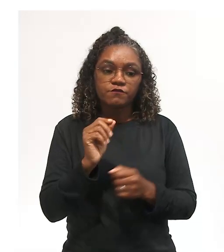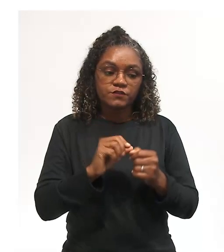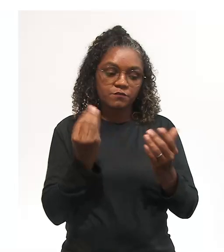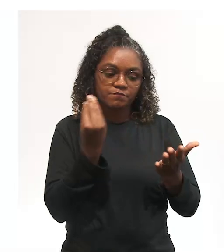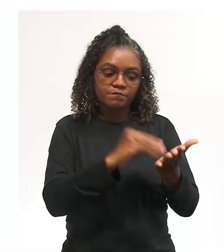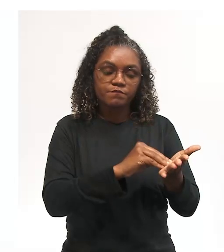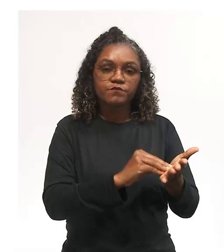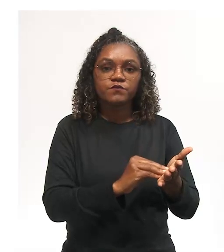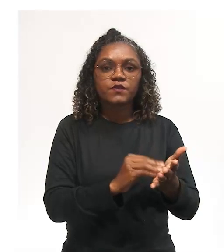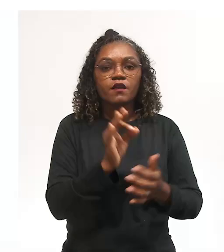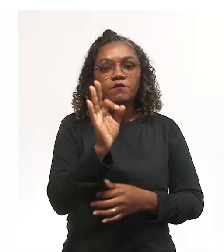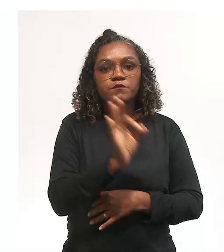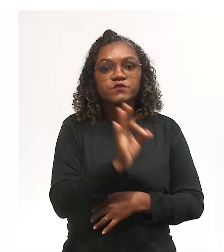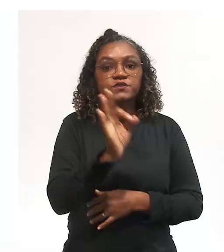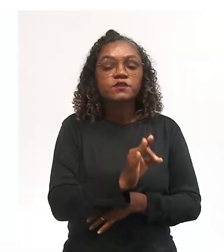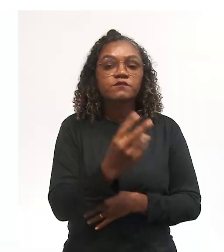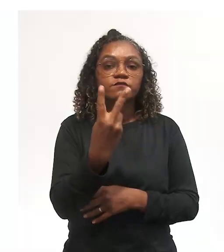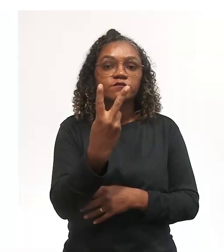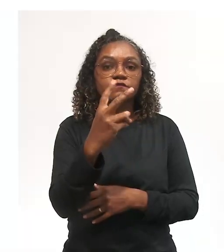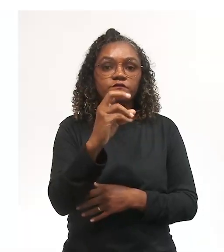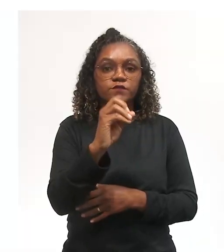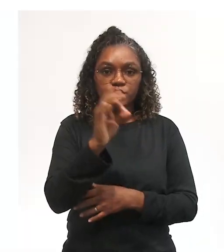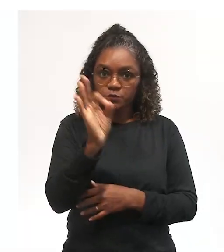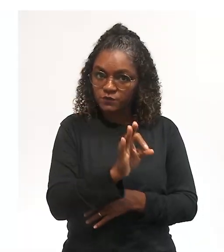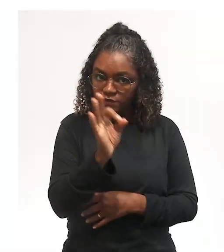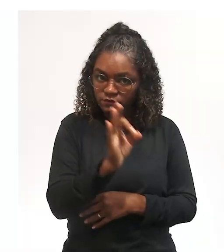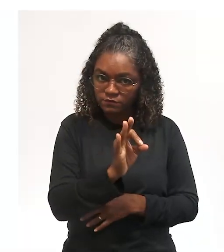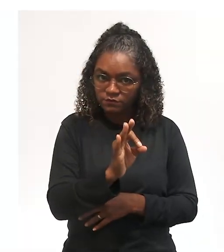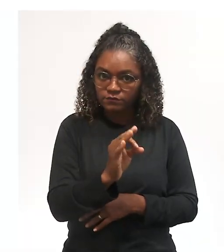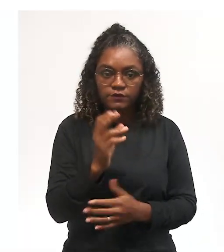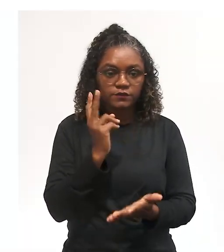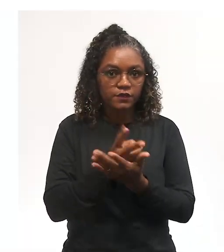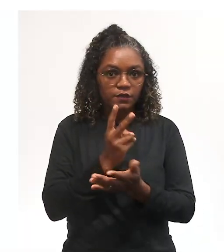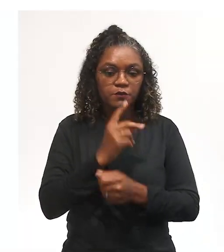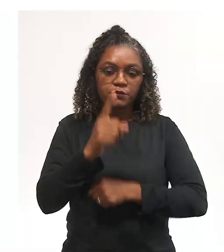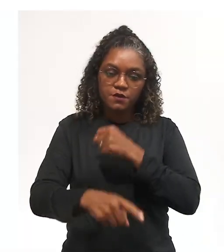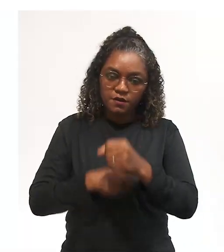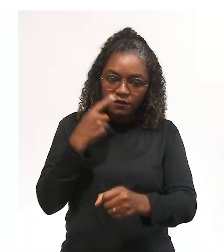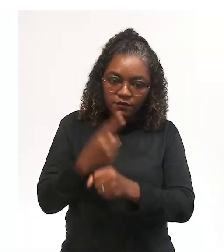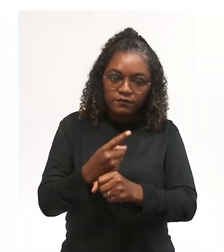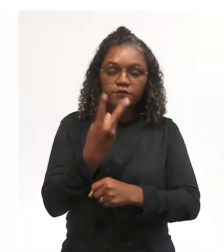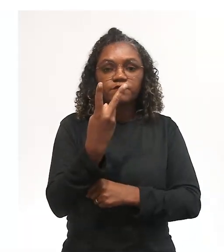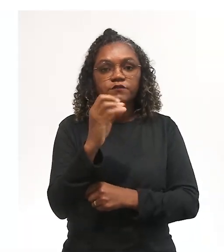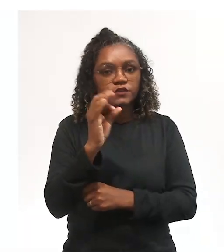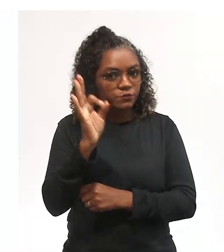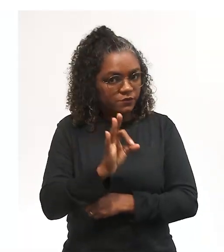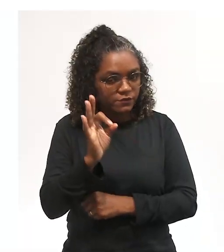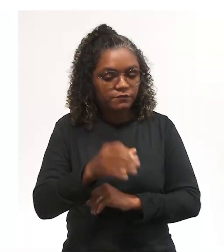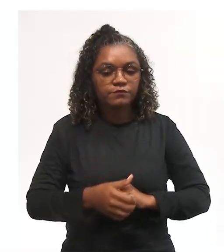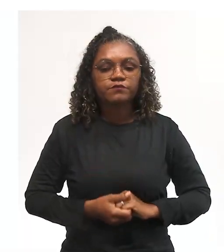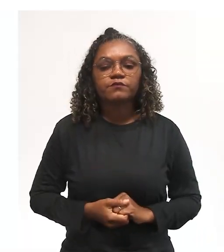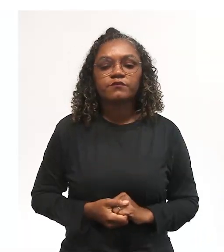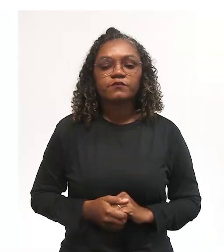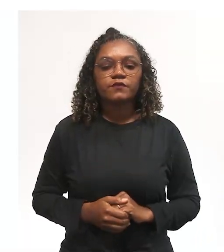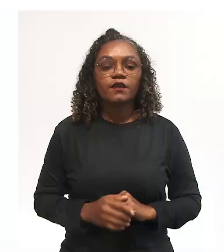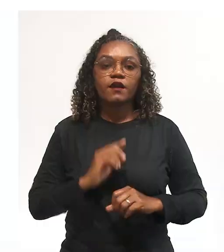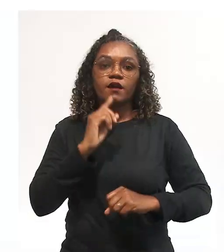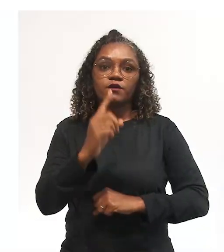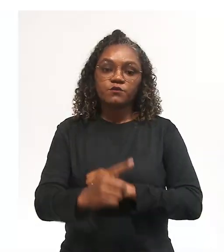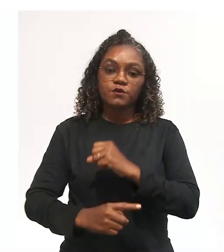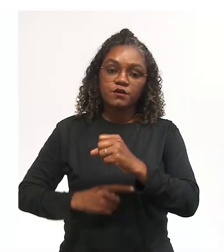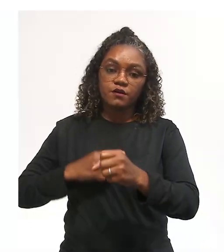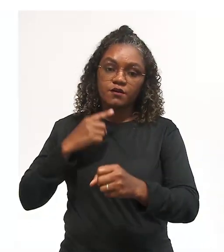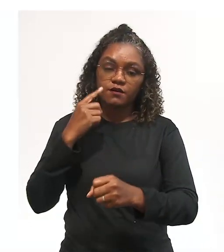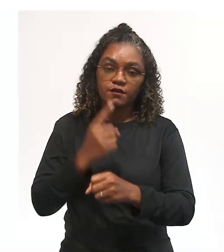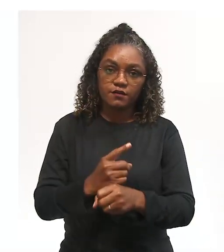anual. Então, no primeiro ano, eu terei R$100 mais o juro